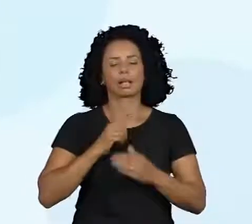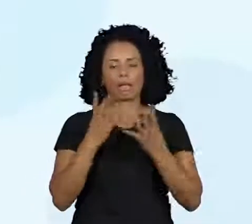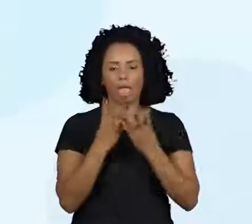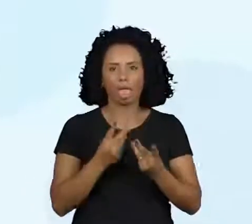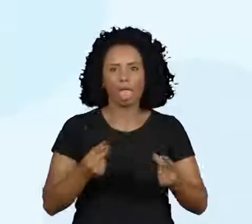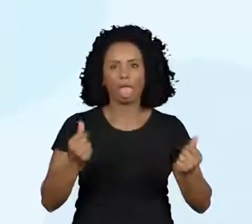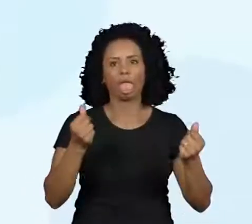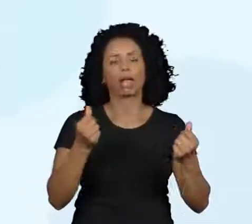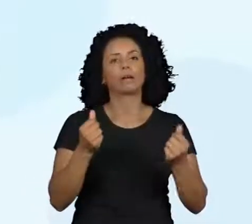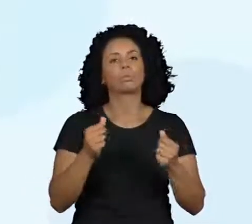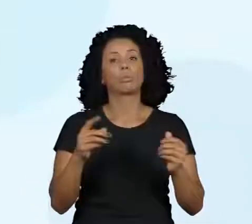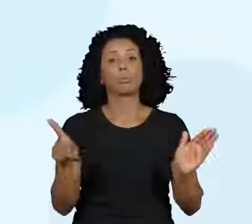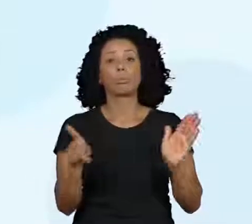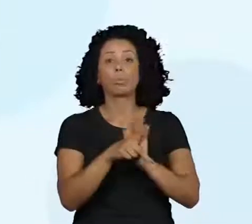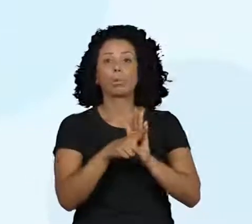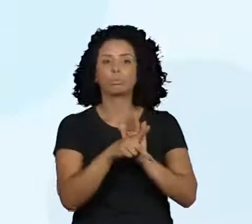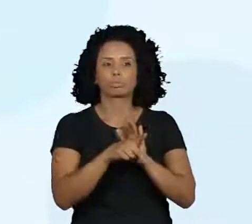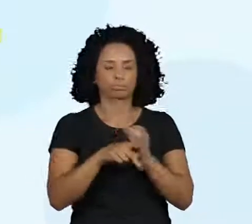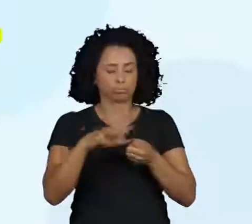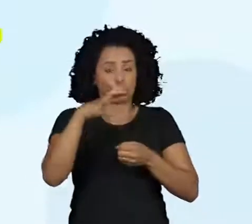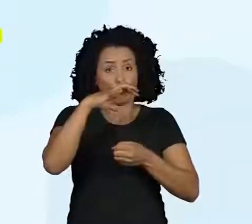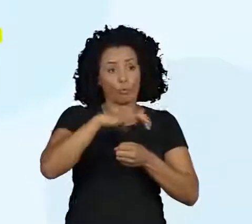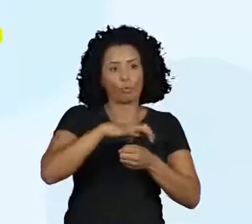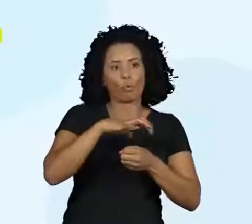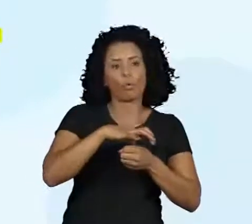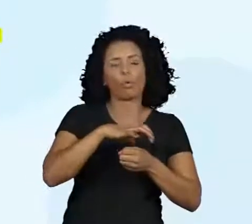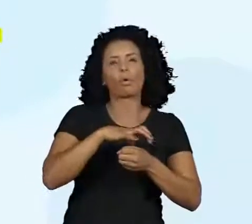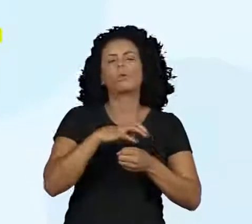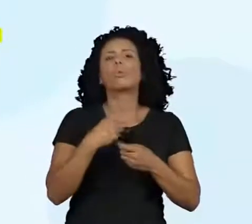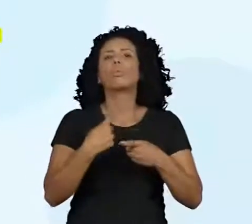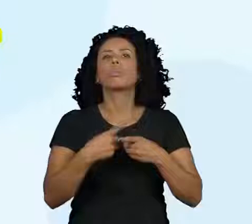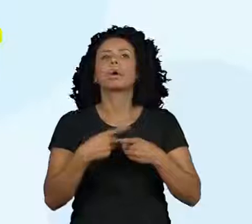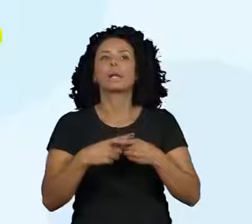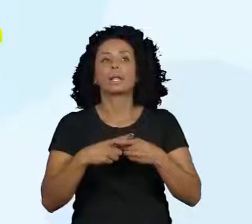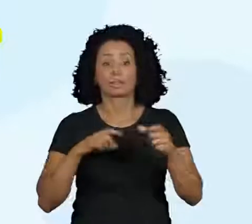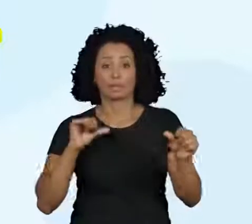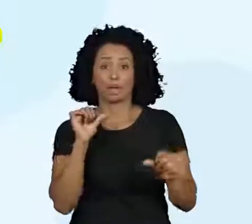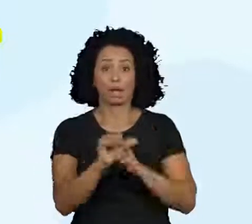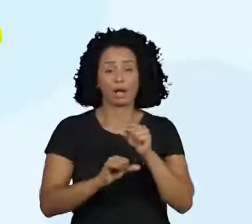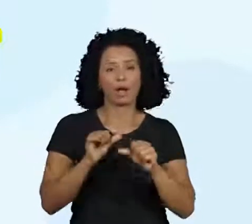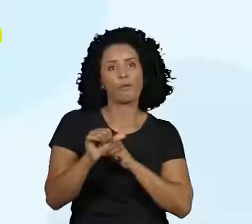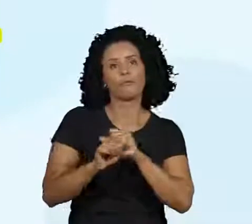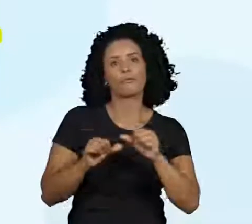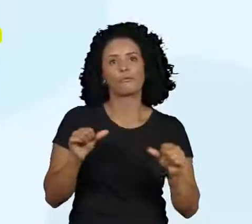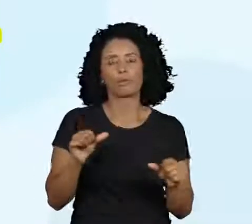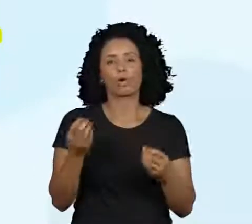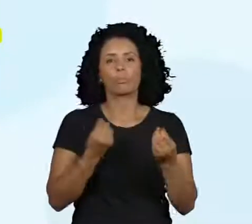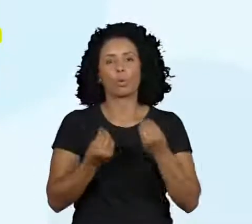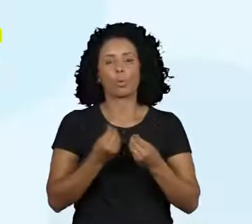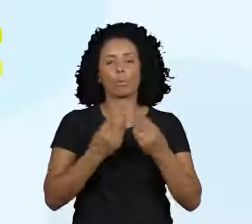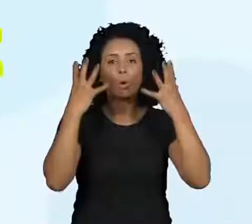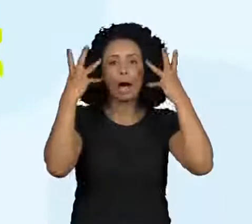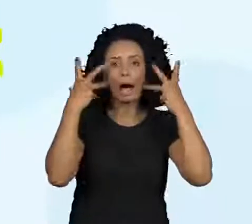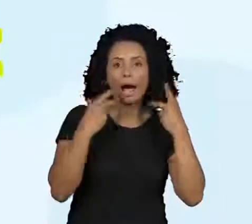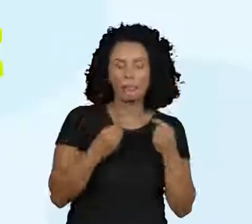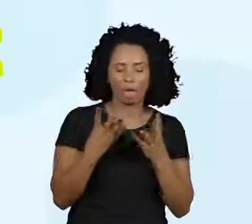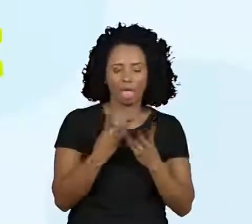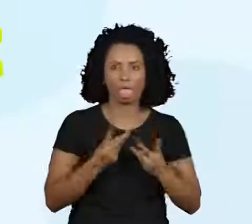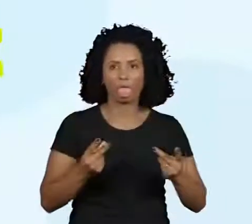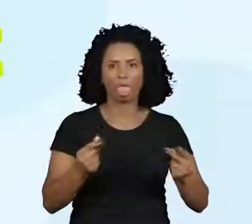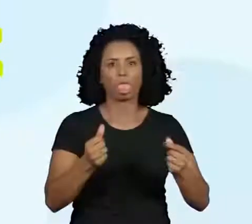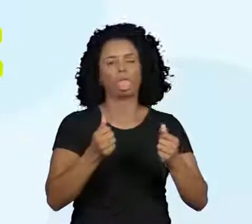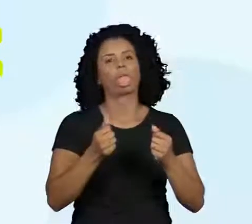decompositores são as bactérias e fungos que transformam a matéria dos seres vivos em